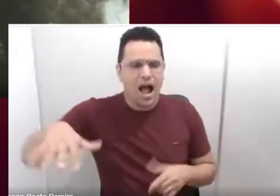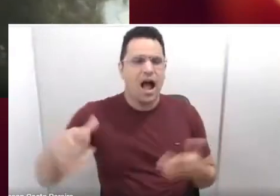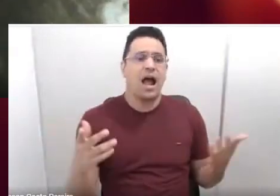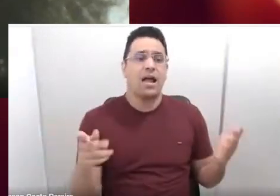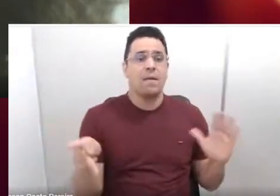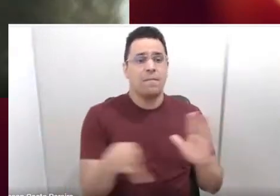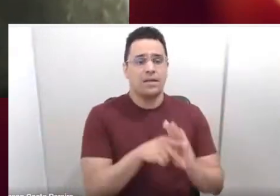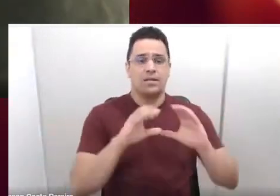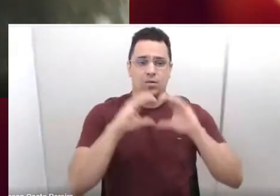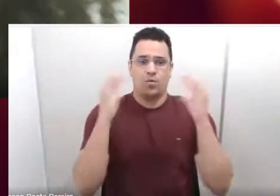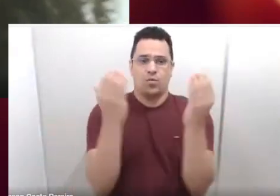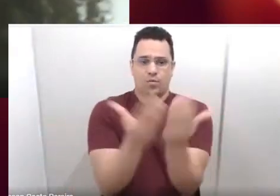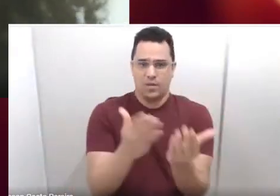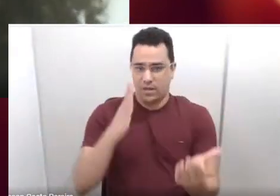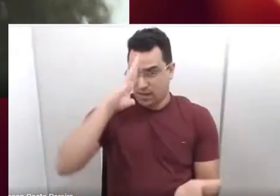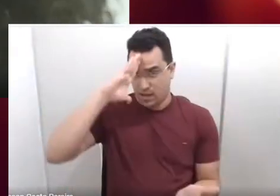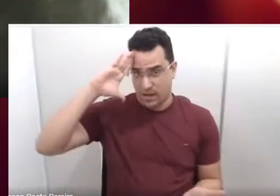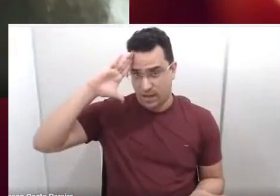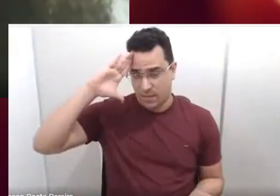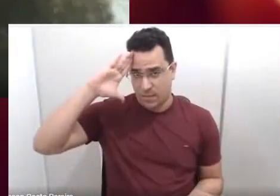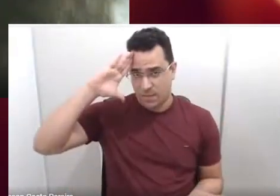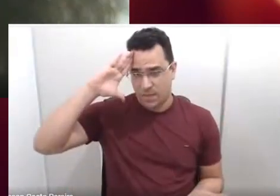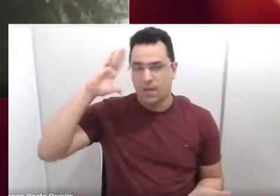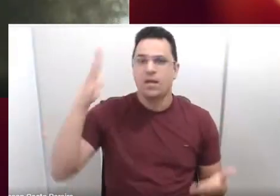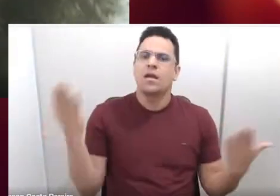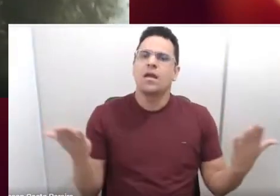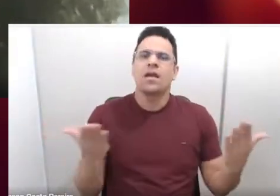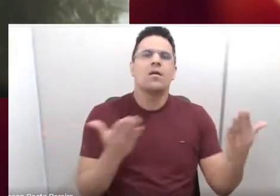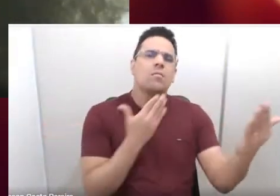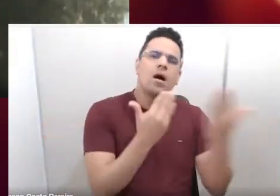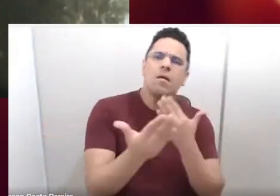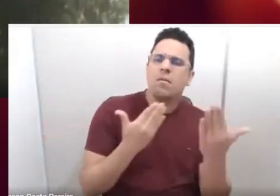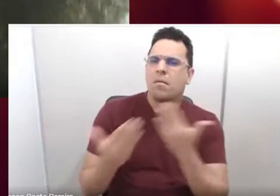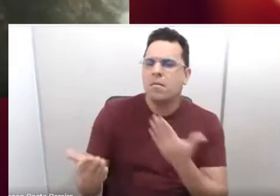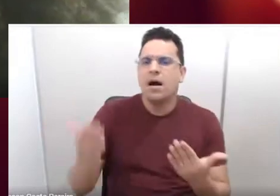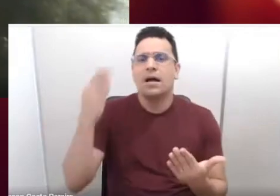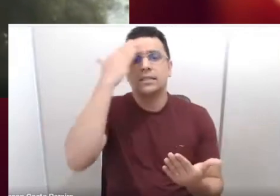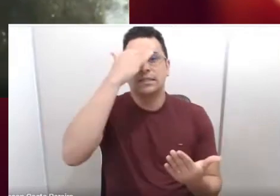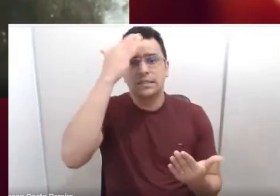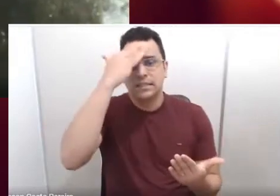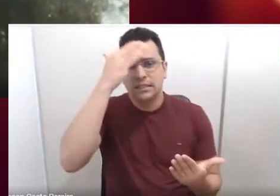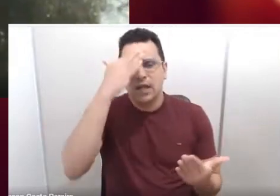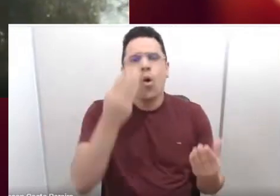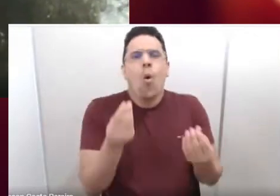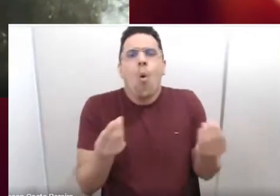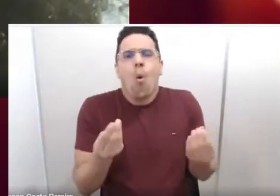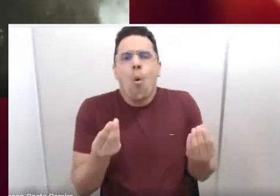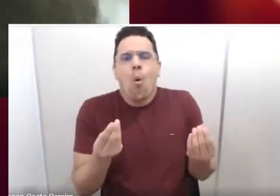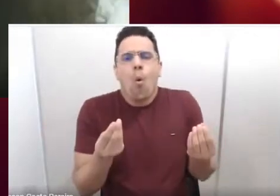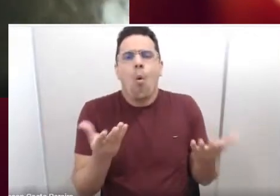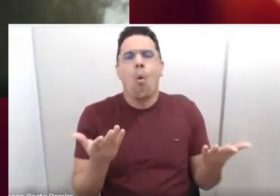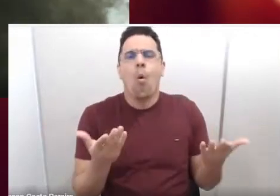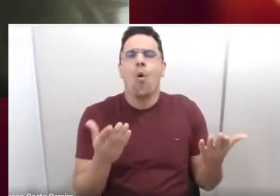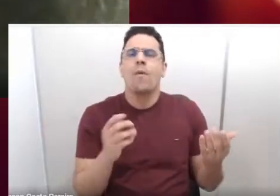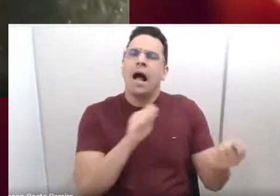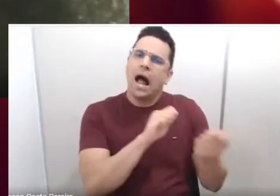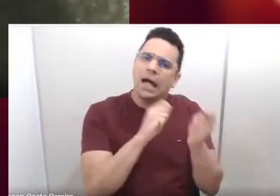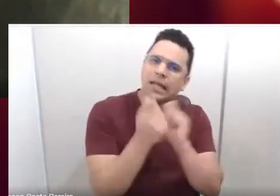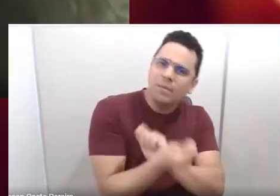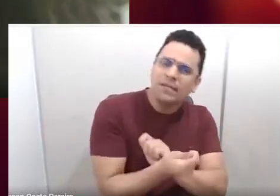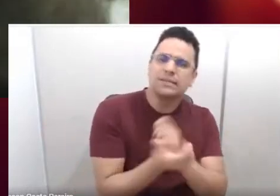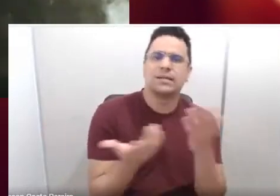comunidade acadêmica para estar dialogando de como foi esse processo, né, de viver